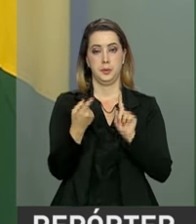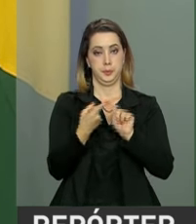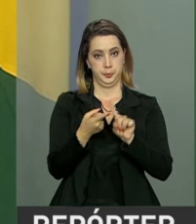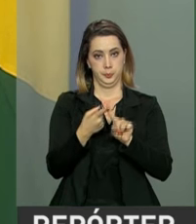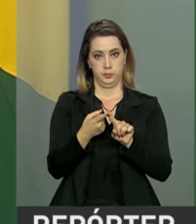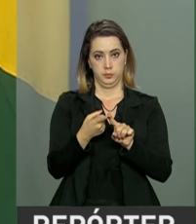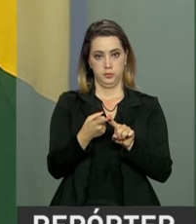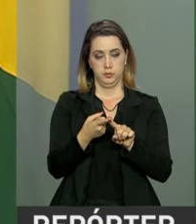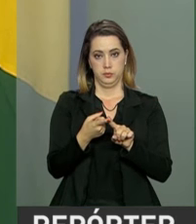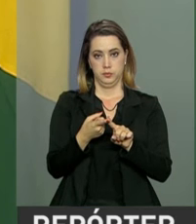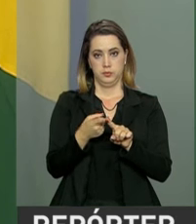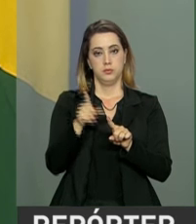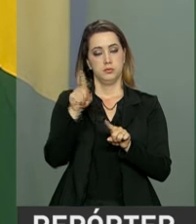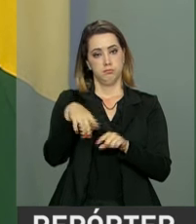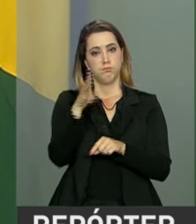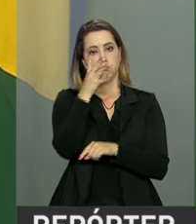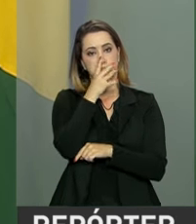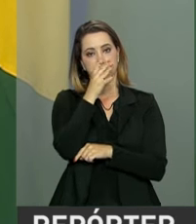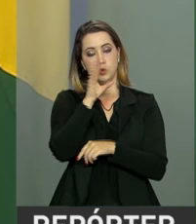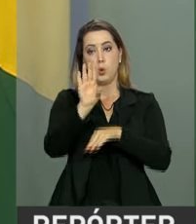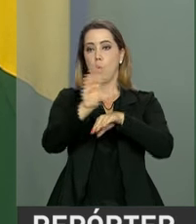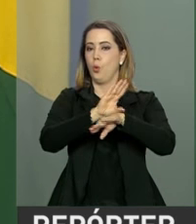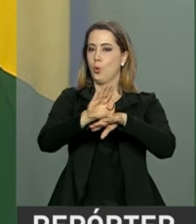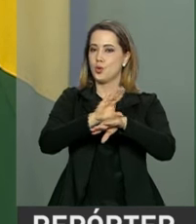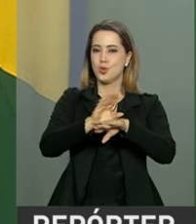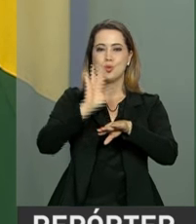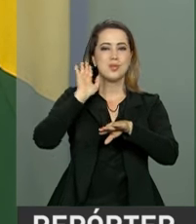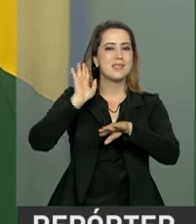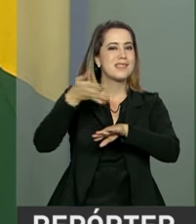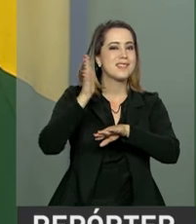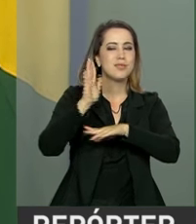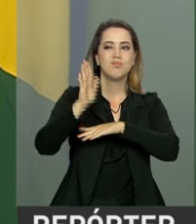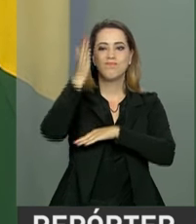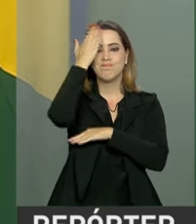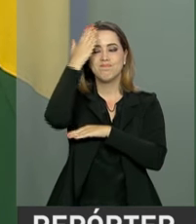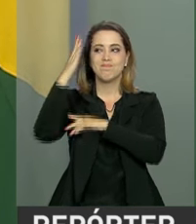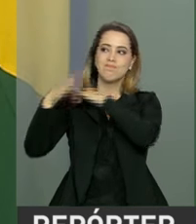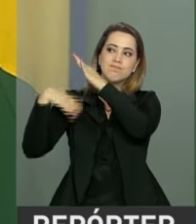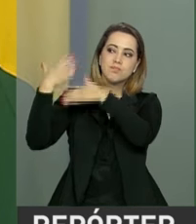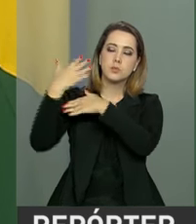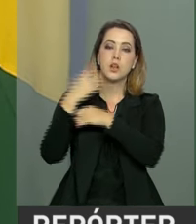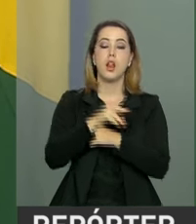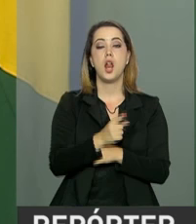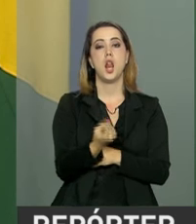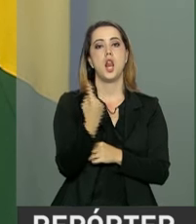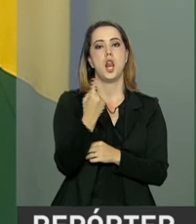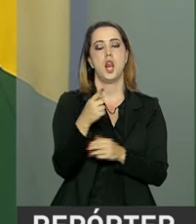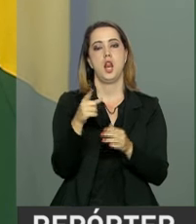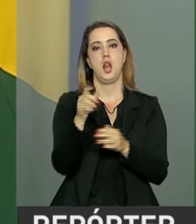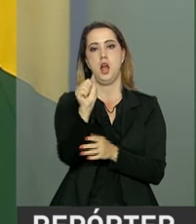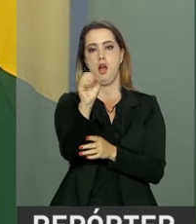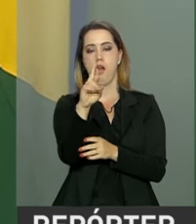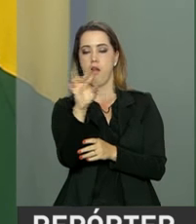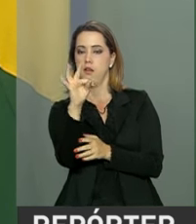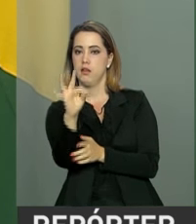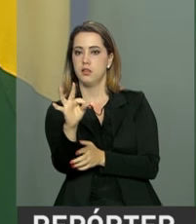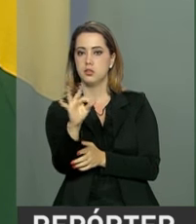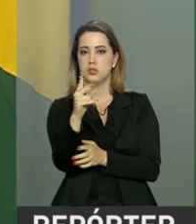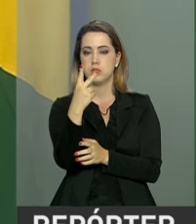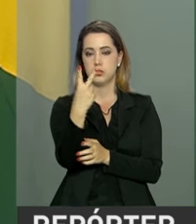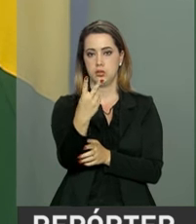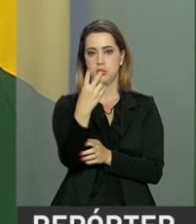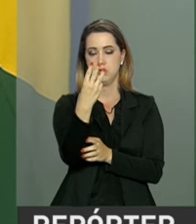registrar interessante como a constituição prevê tudo você sabe que lá no artigo 23 inciso